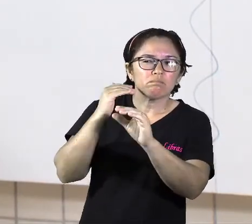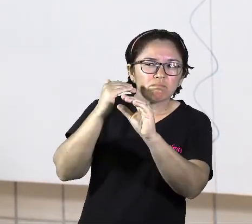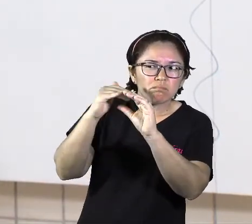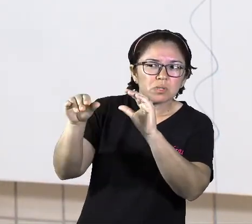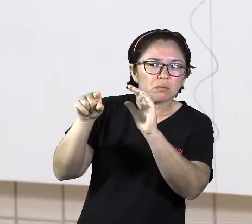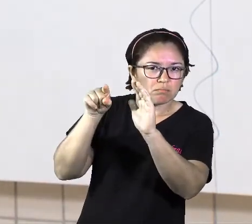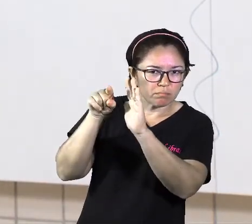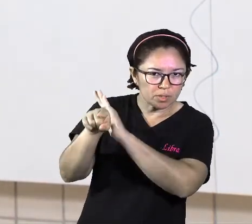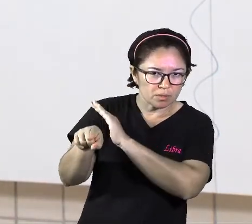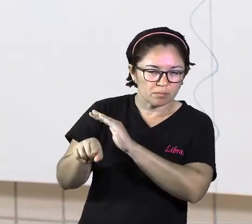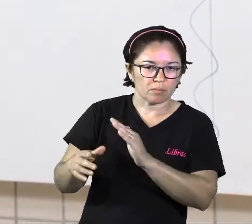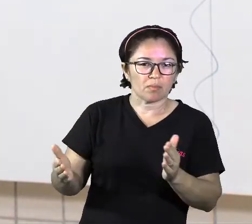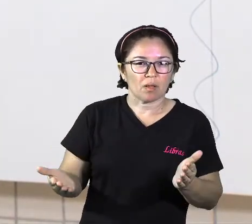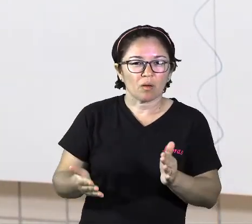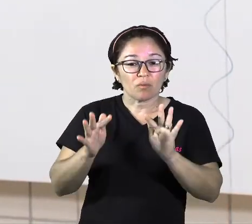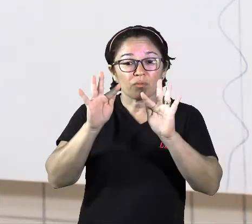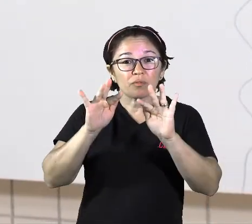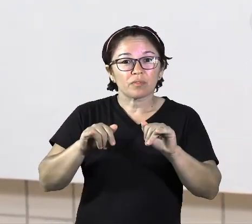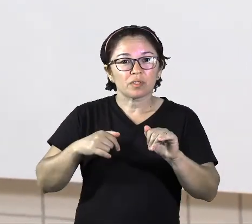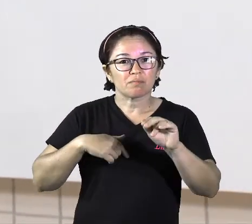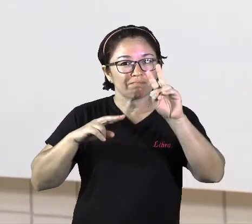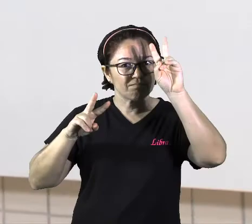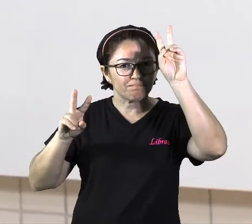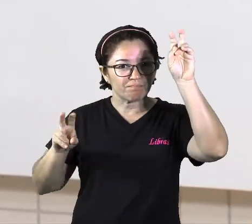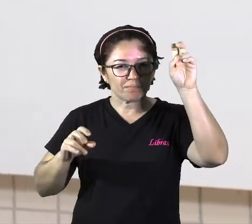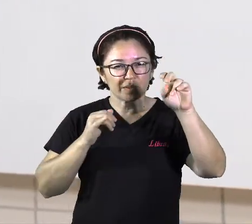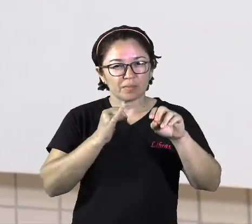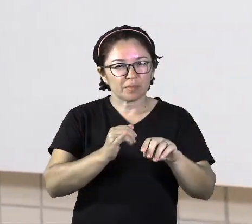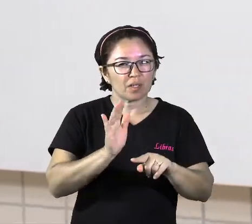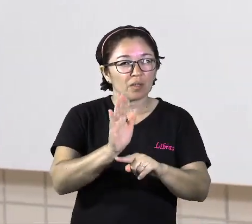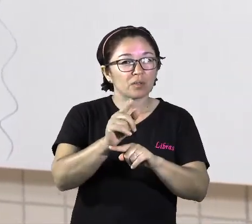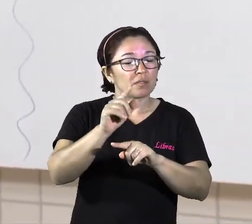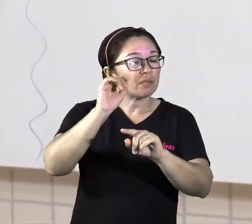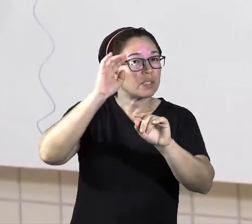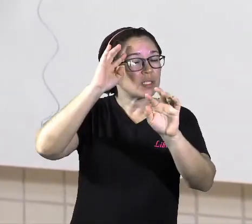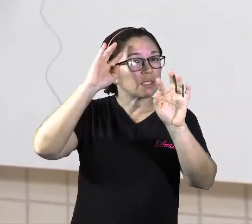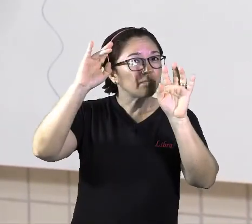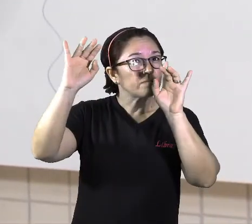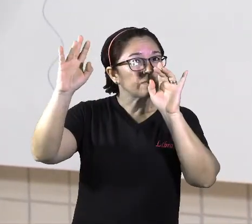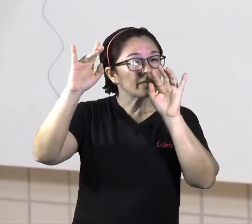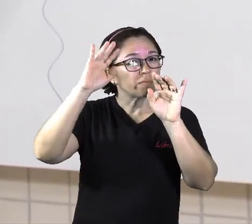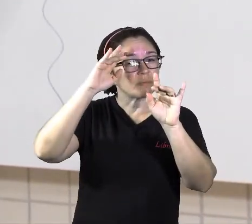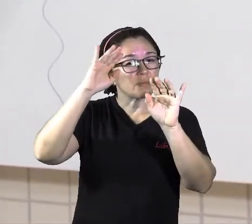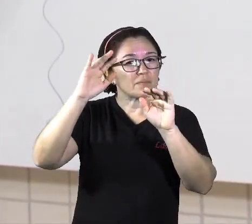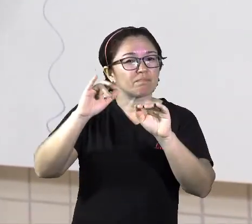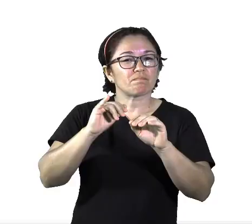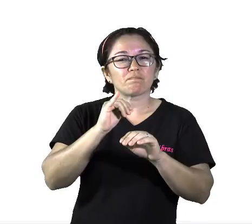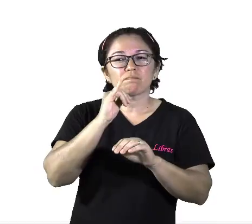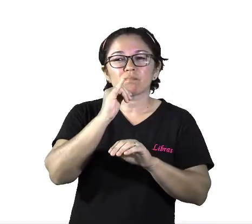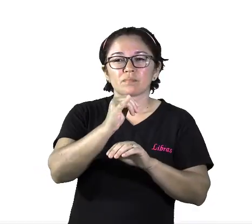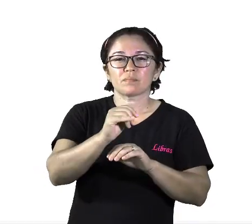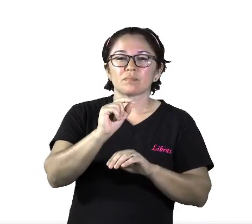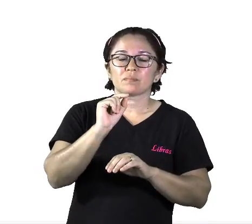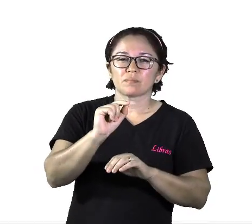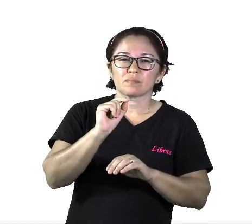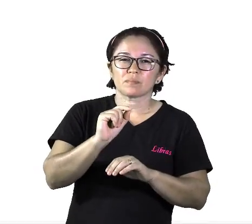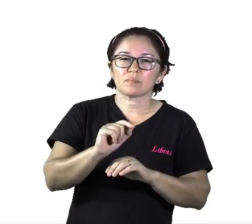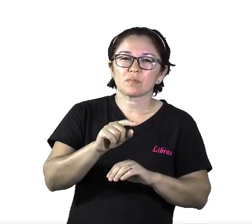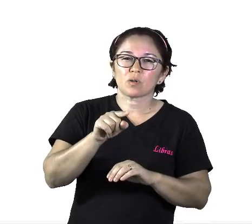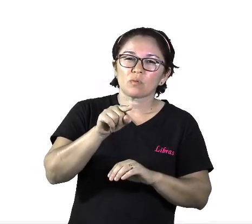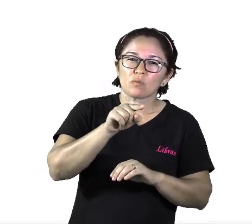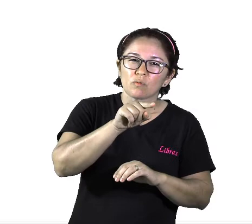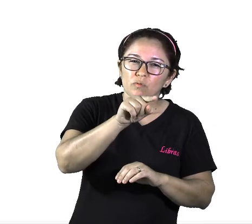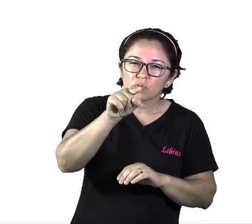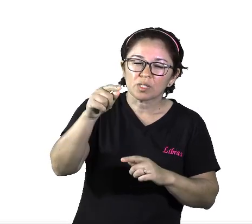possam refletir, tá bom? Vamos aqui na tela, por favor. Vamos finalizar. Explore com a curiosidade de